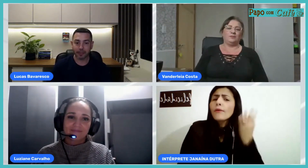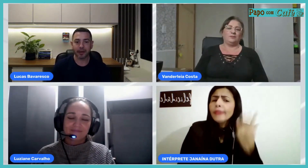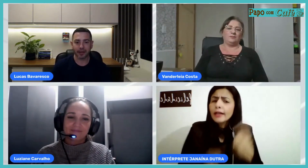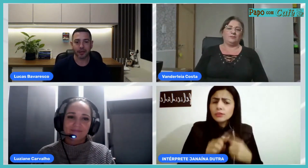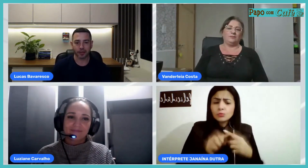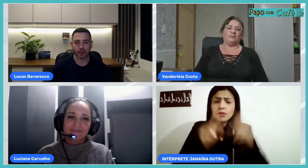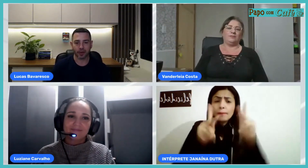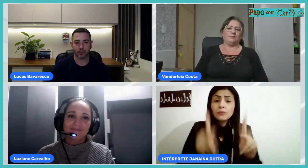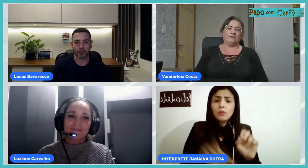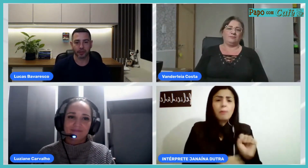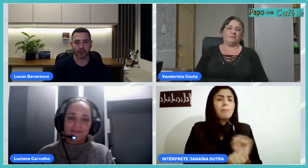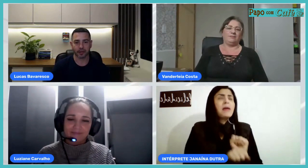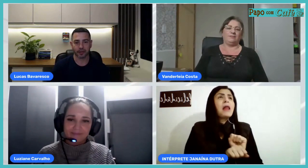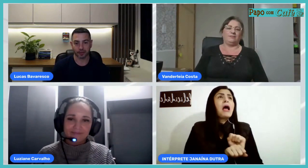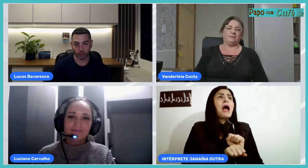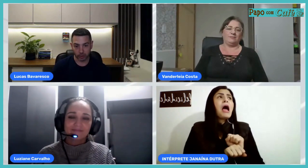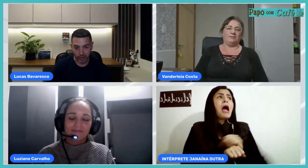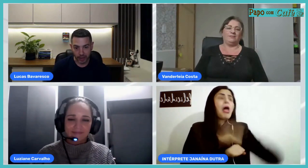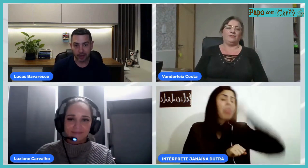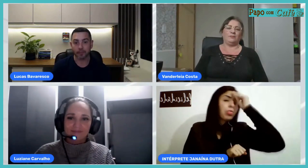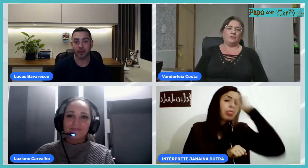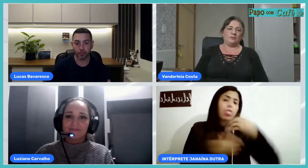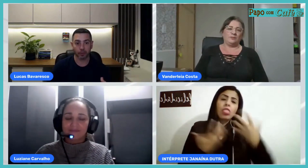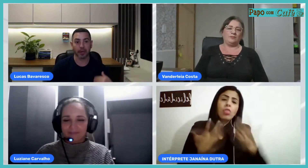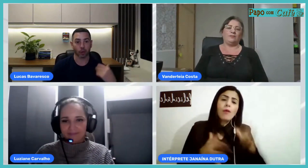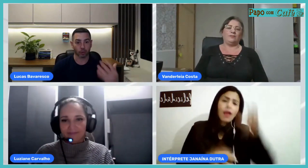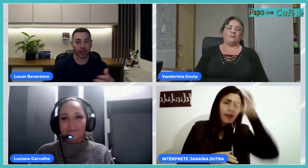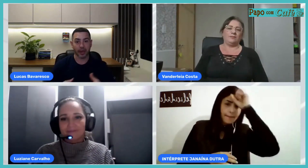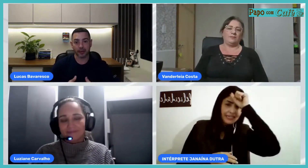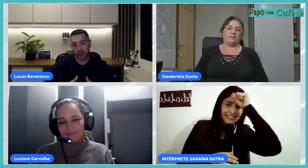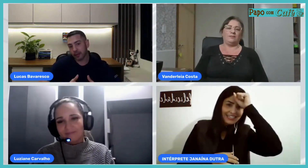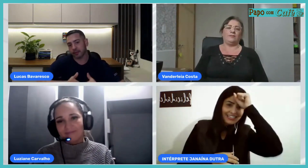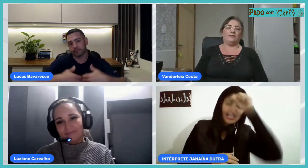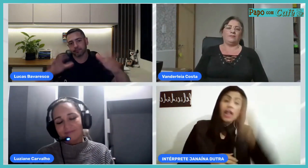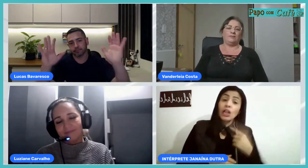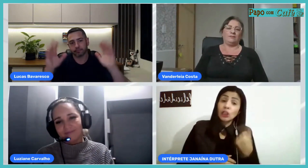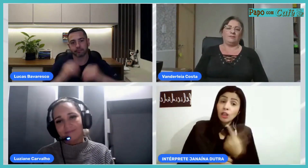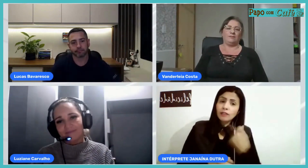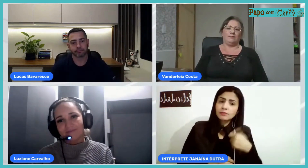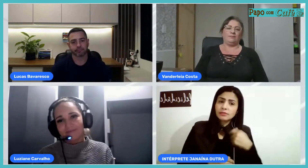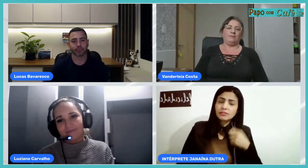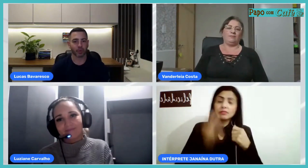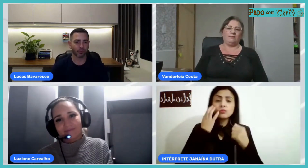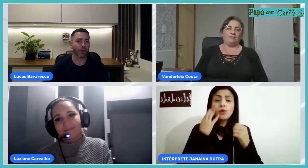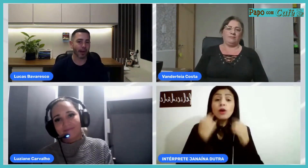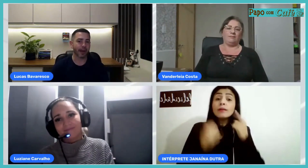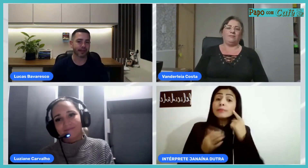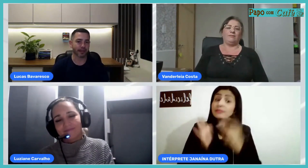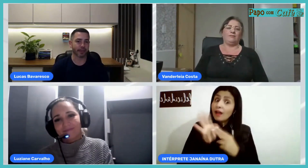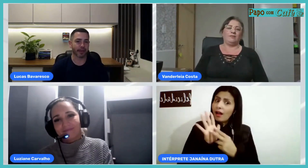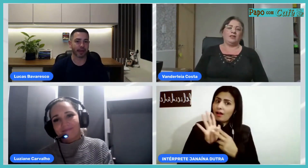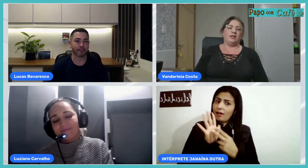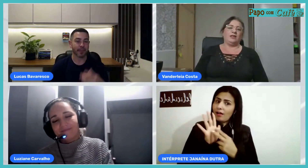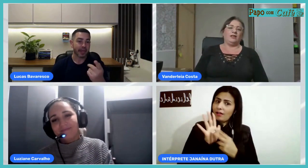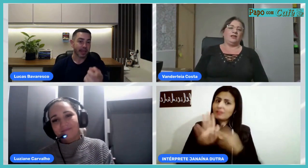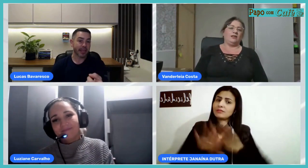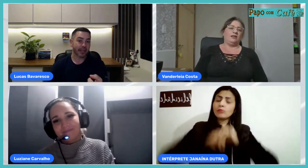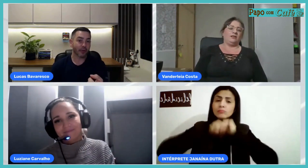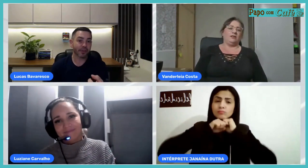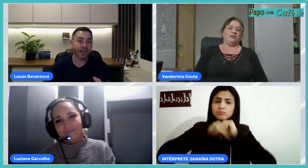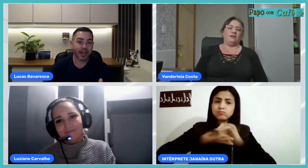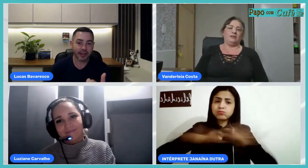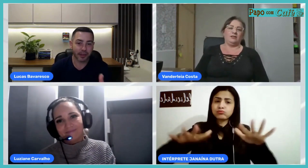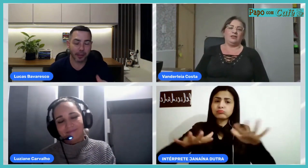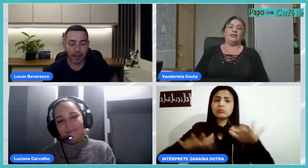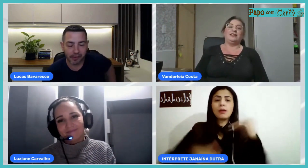dessa forma, né, que a gente vai poder escutar e poder ajudar e divulgar mais também, né?